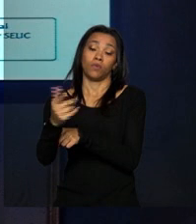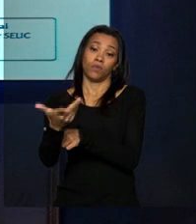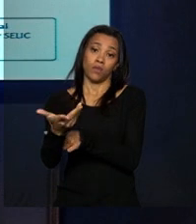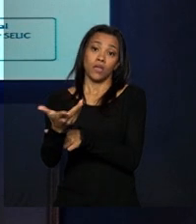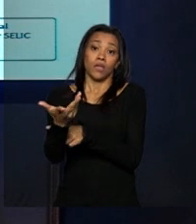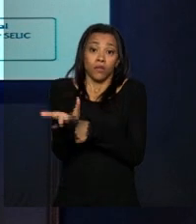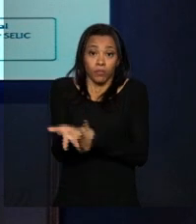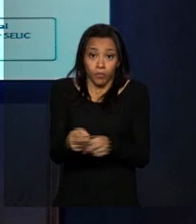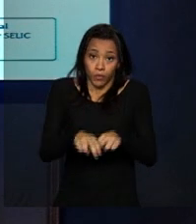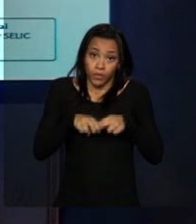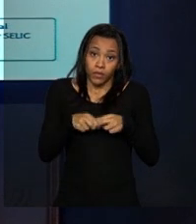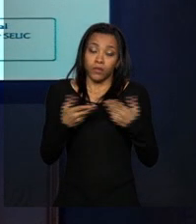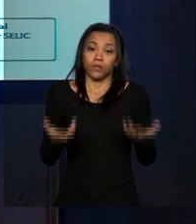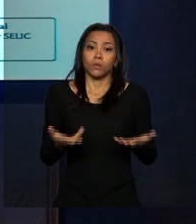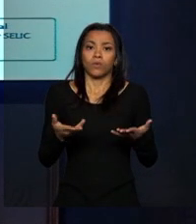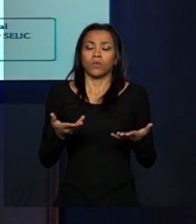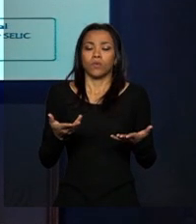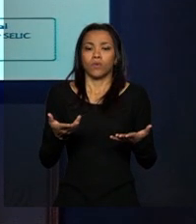o